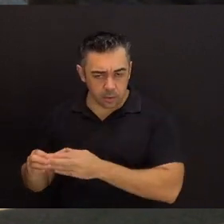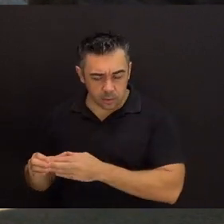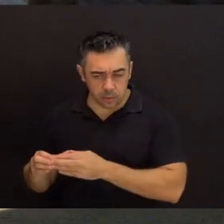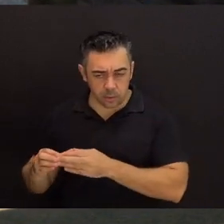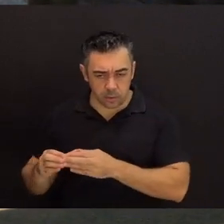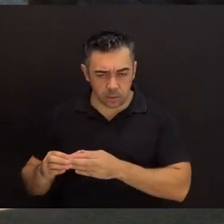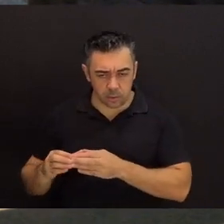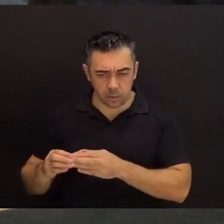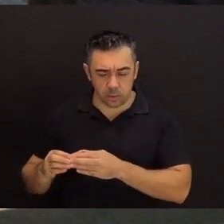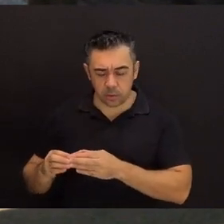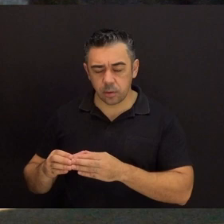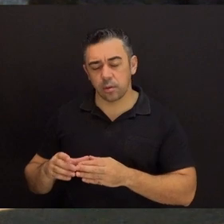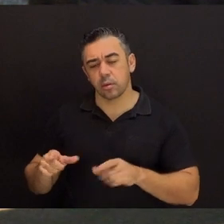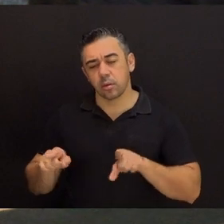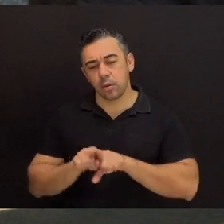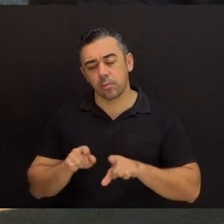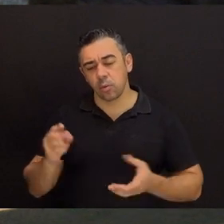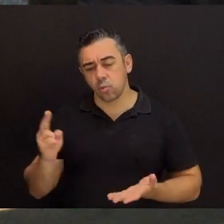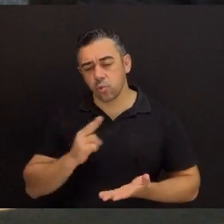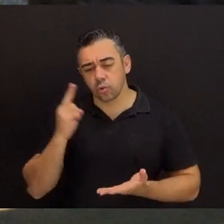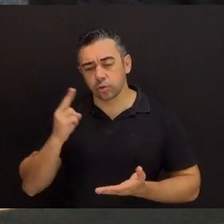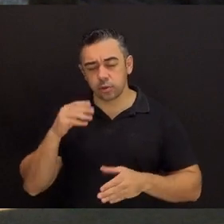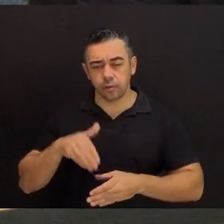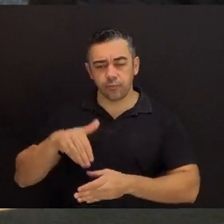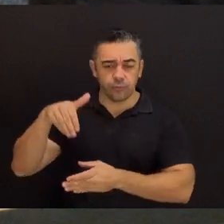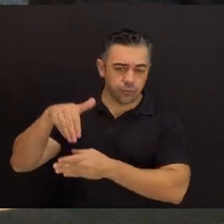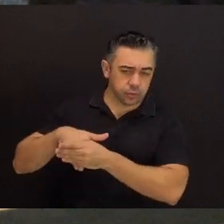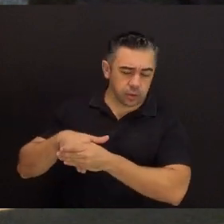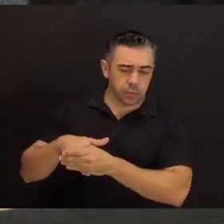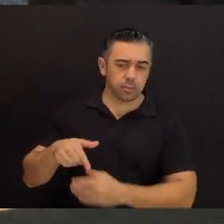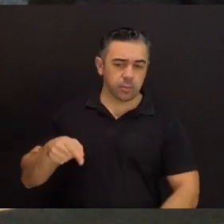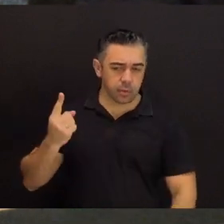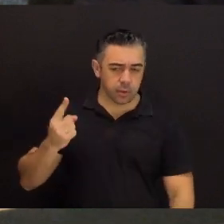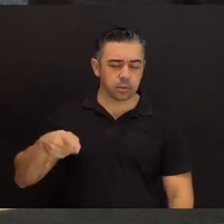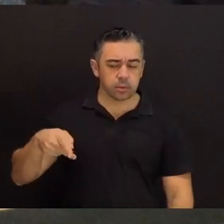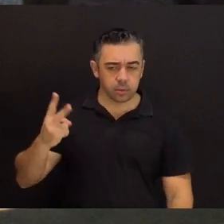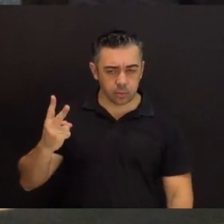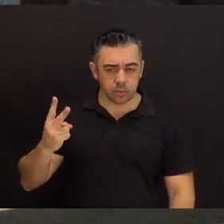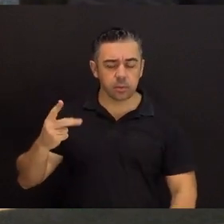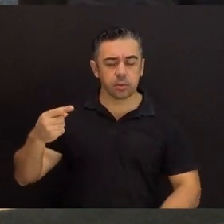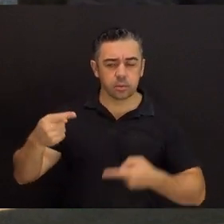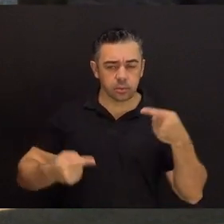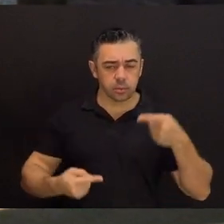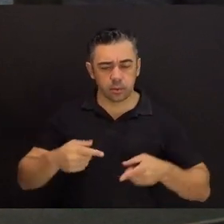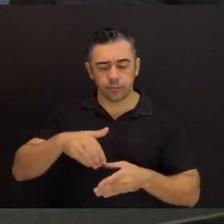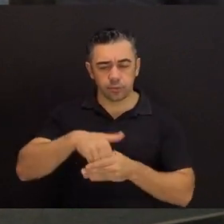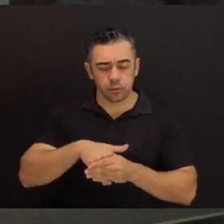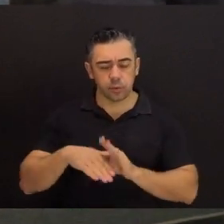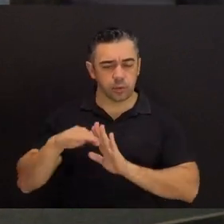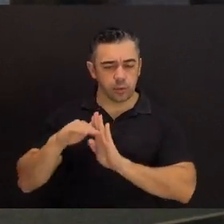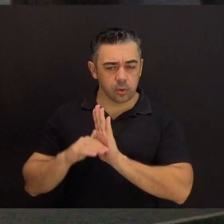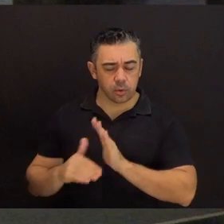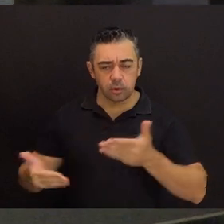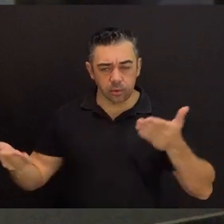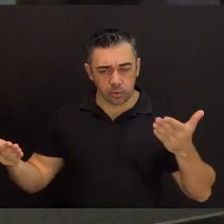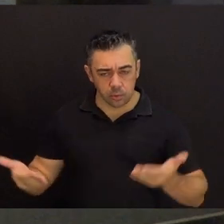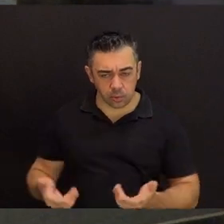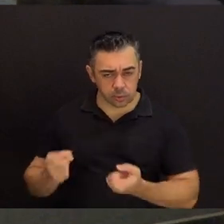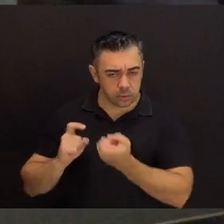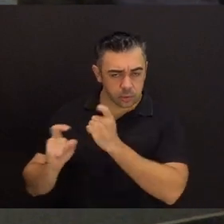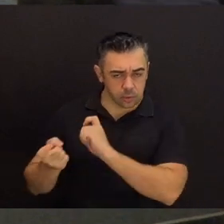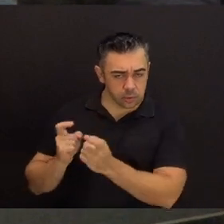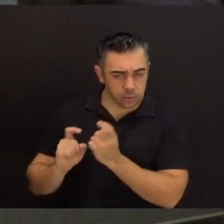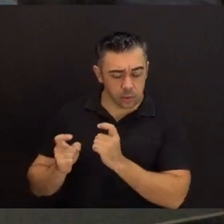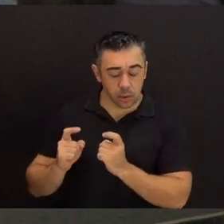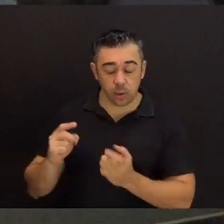interstício de regimental assim colocados em primeiro segundo turno discussão e votação na ordem do dia da apresentação tendo em vista